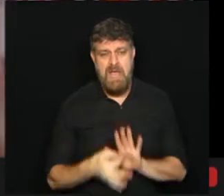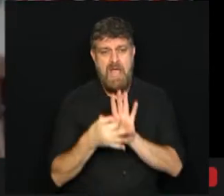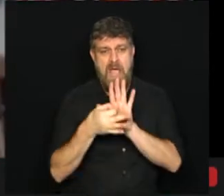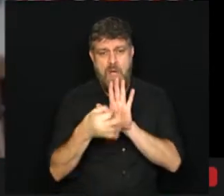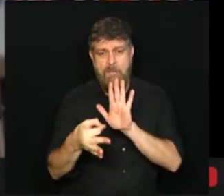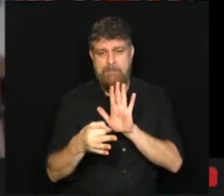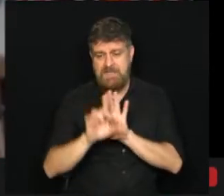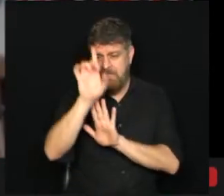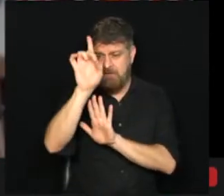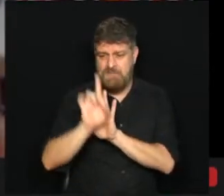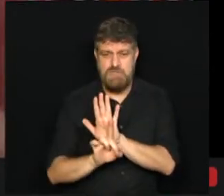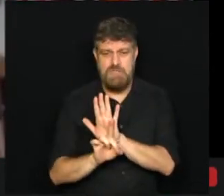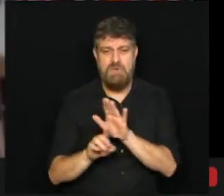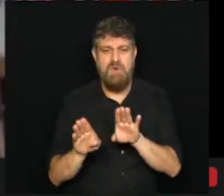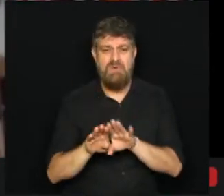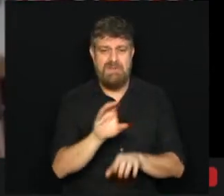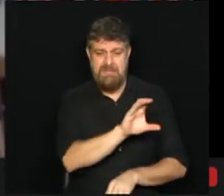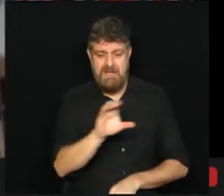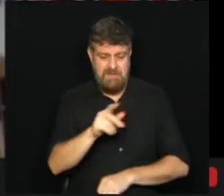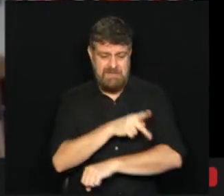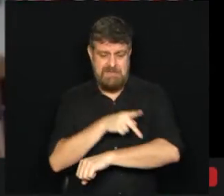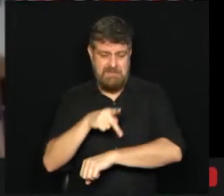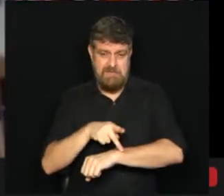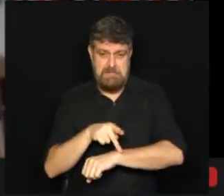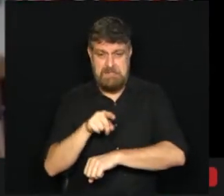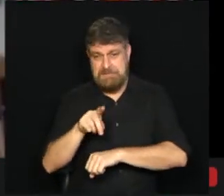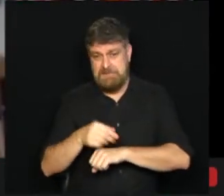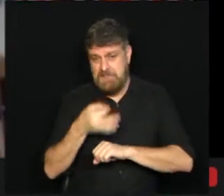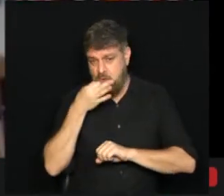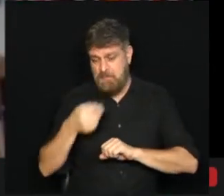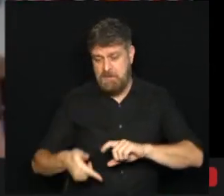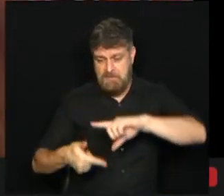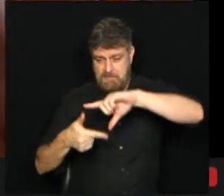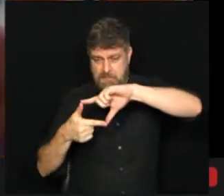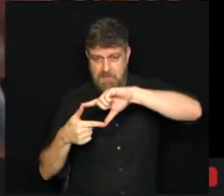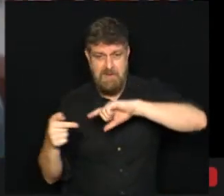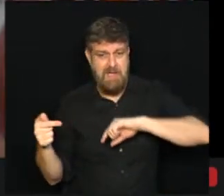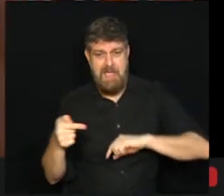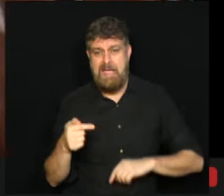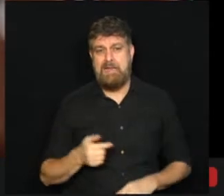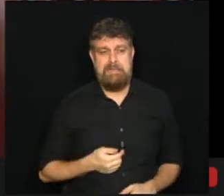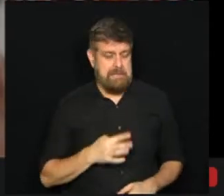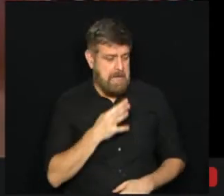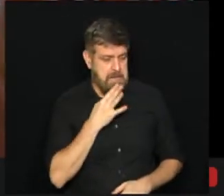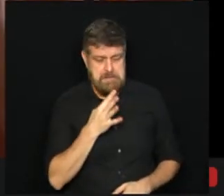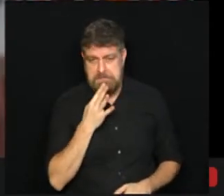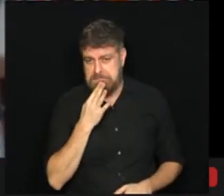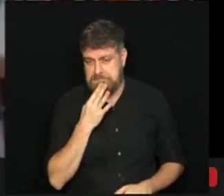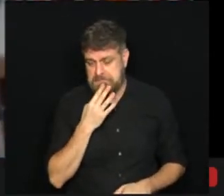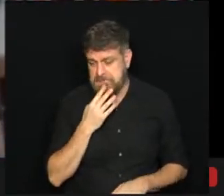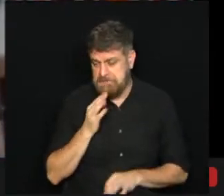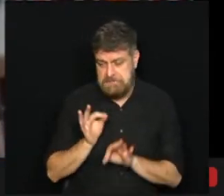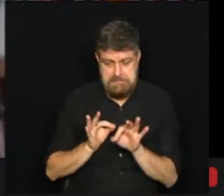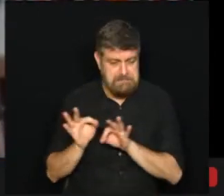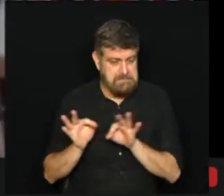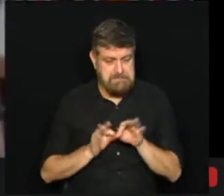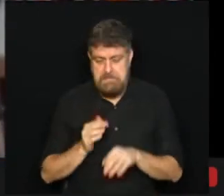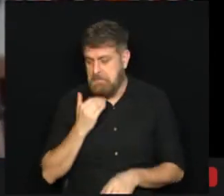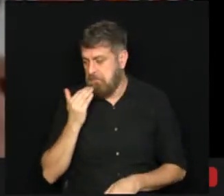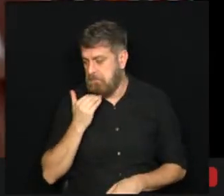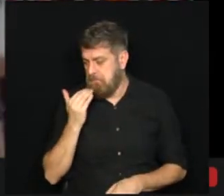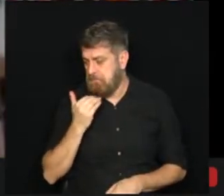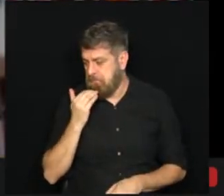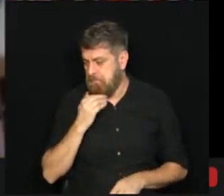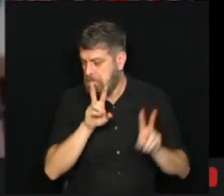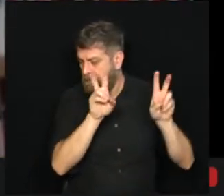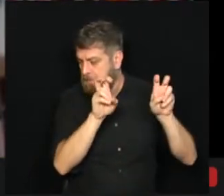da direção e da coordenação pedagógica, quer dizer, elas podem alegar que elas não tinham conhecimento, não tinham preparo para lidar com esse tema, e isso é algo que